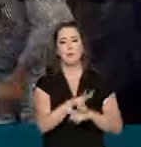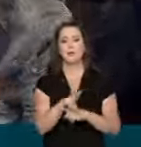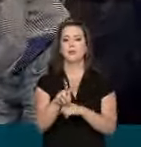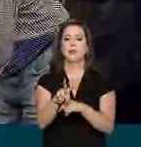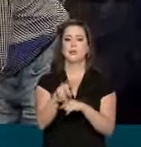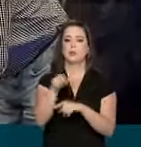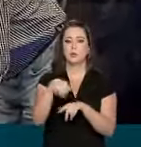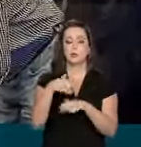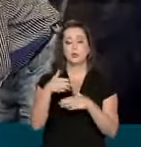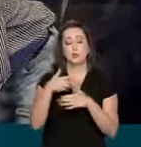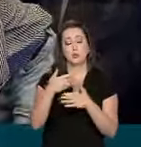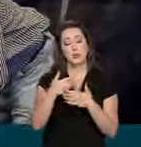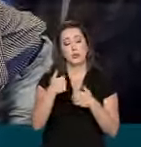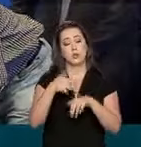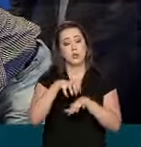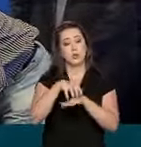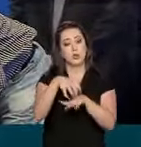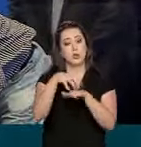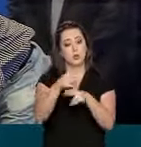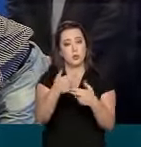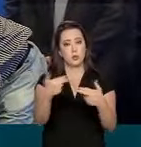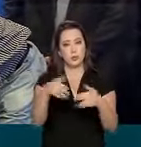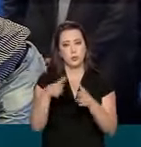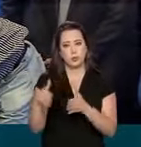transporte rodoviário do país.